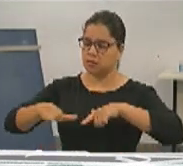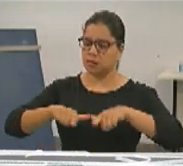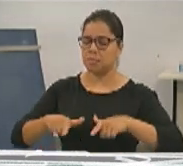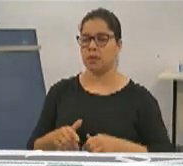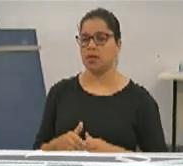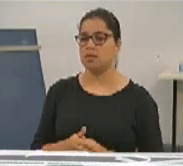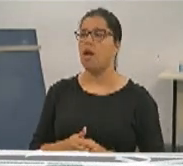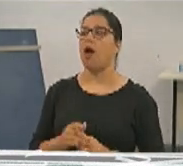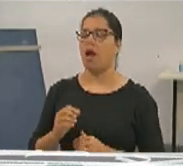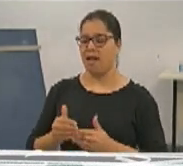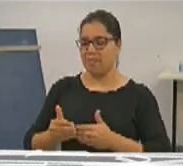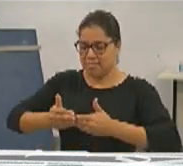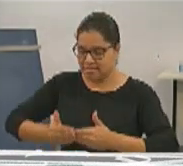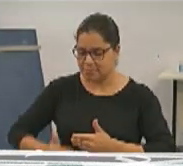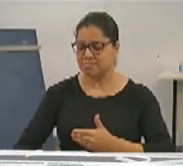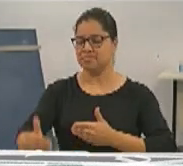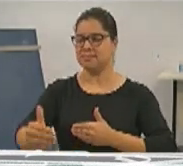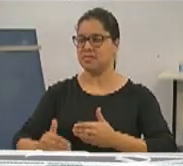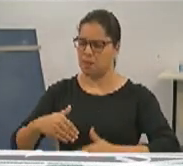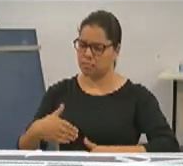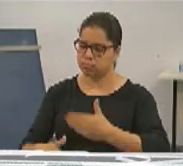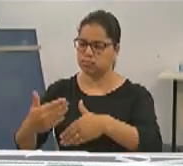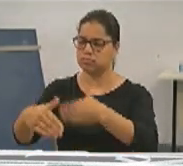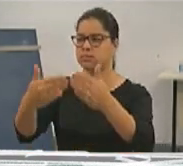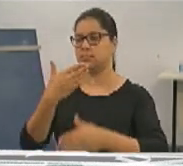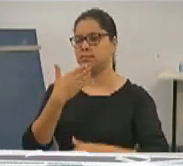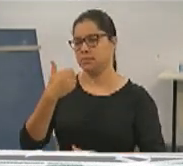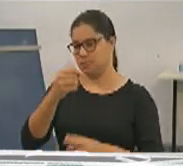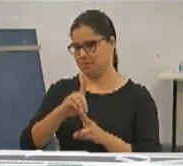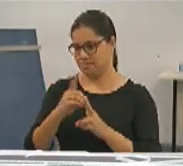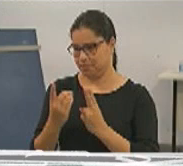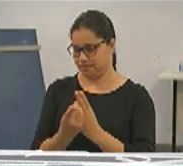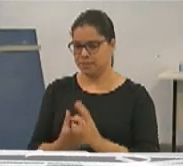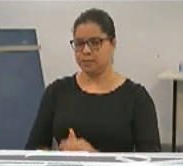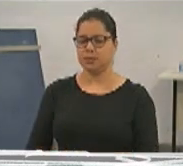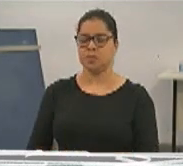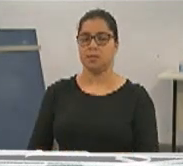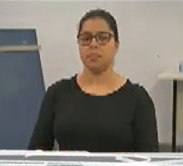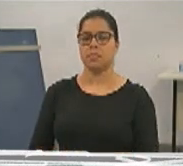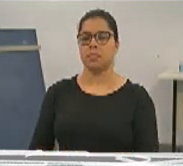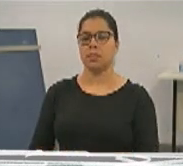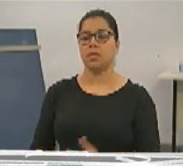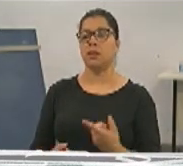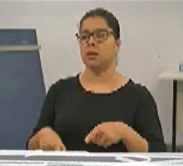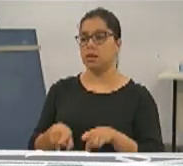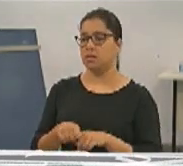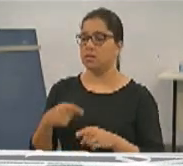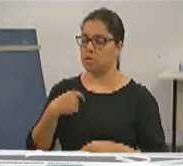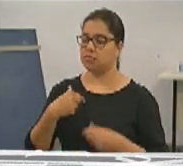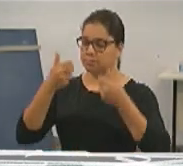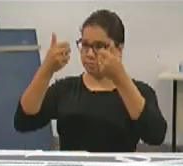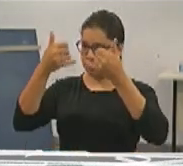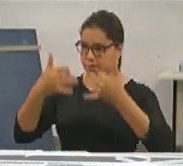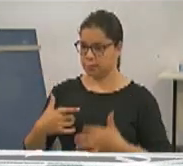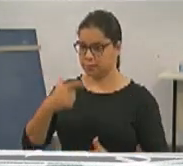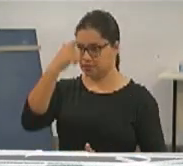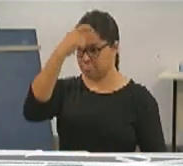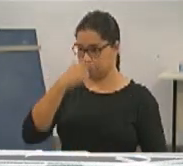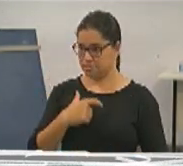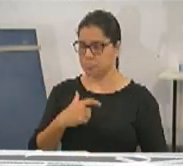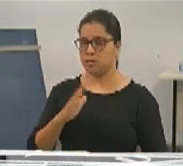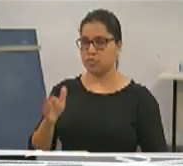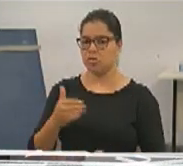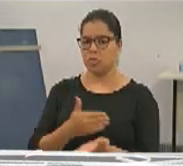a universidade se desenvolver cada vez mais. Bom, em relação à minha apresentação, vocês podem acompanhar o vídeo do